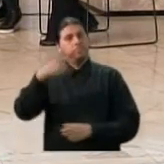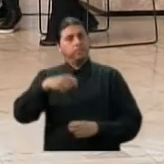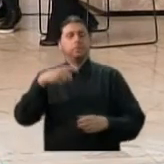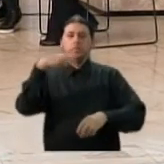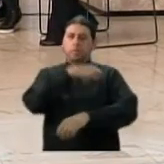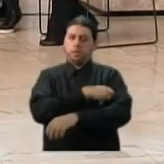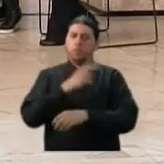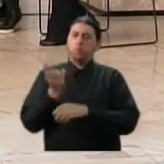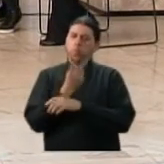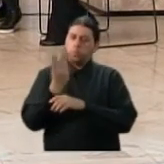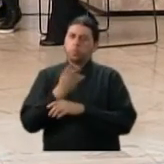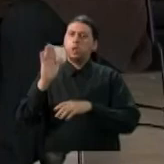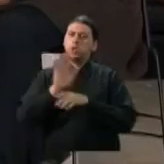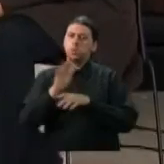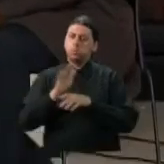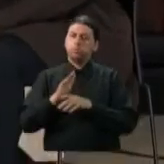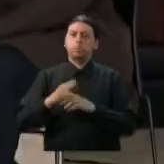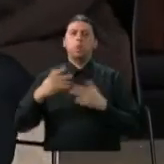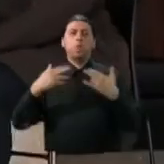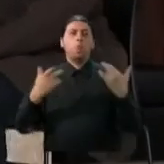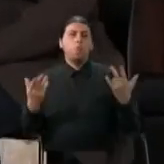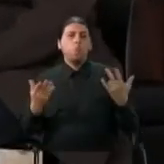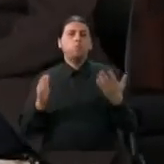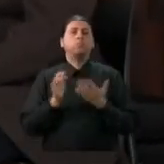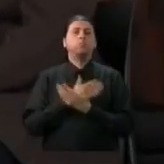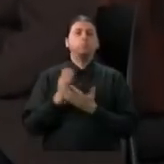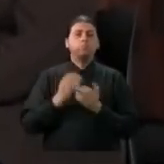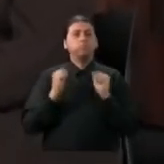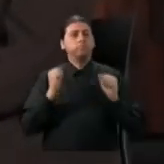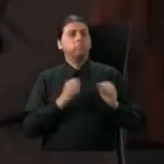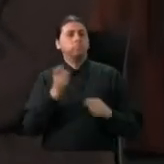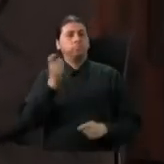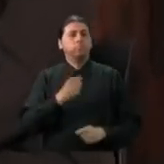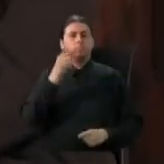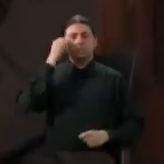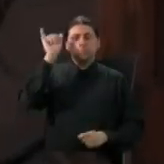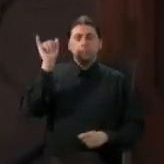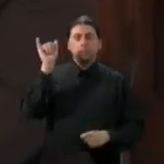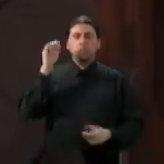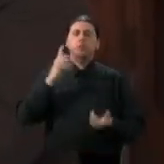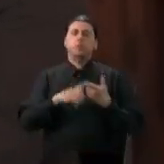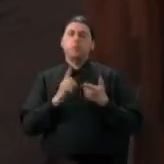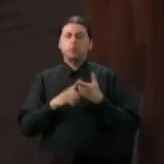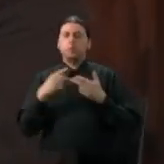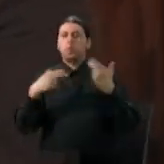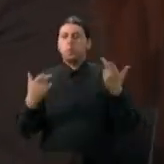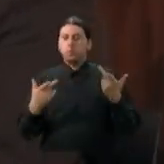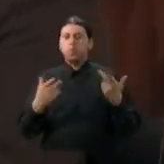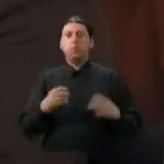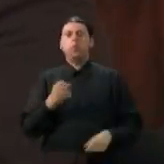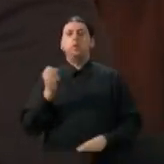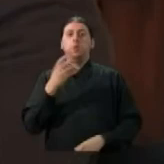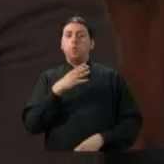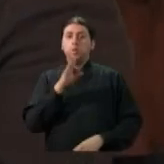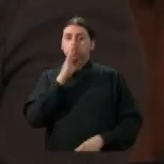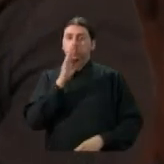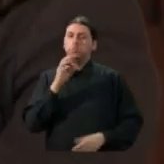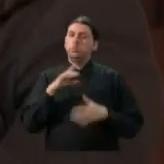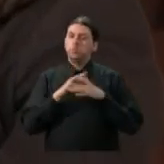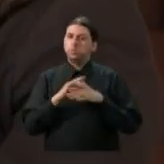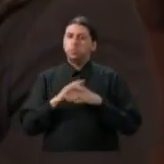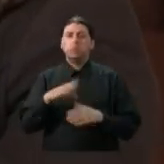né, ajuda. Eu acho que tantas coisas podem ser evitadas, por que não, né? E é uma coisa que está aí, né, é